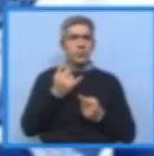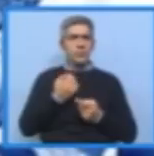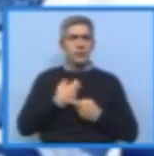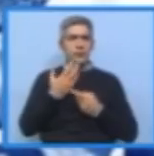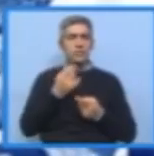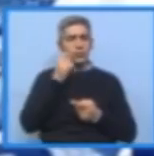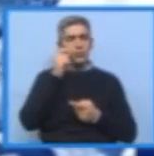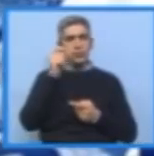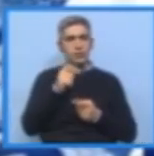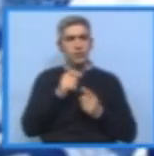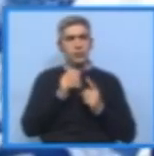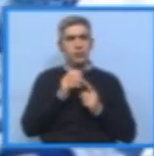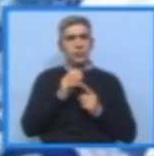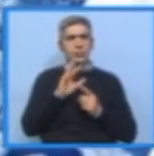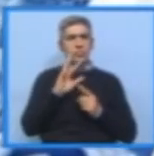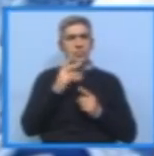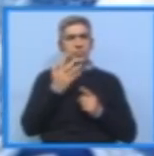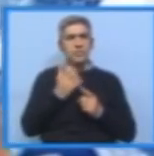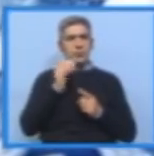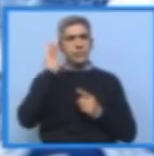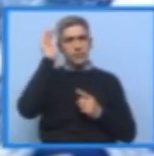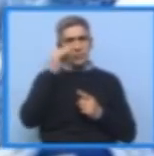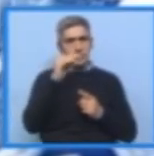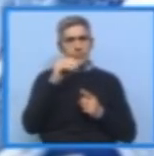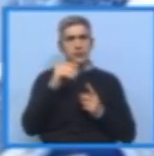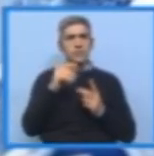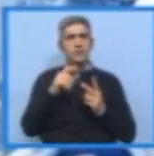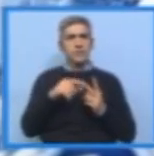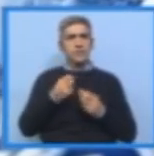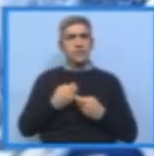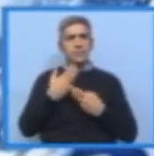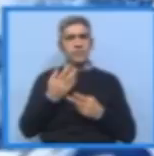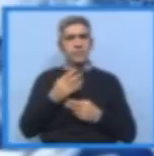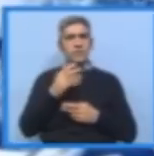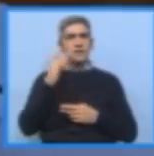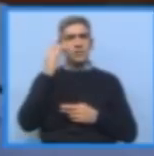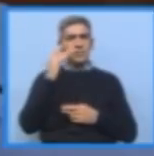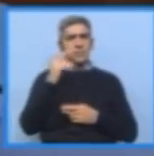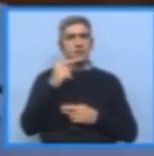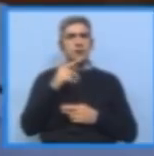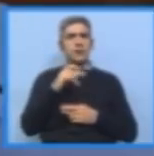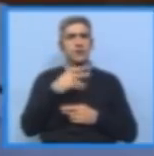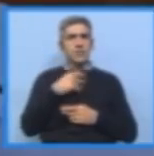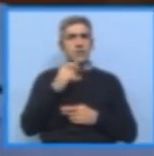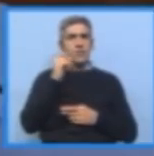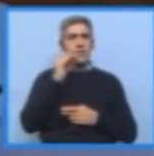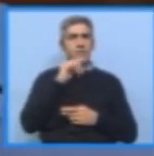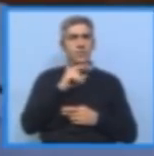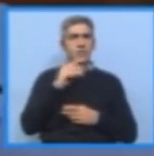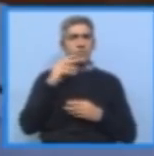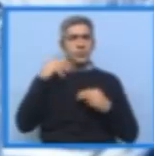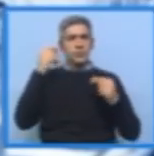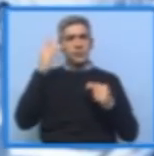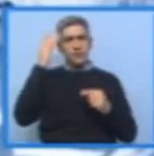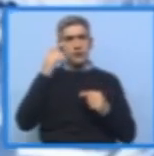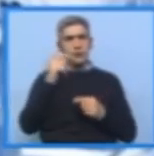Senhor, ao receber o batismo, e manifestação em Santíssima Trindade, Pai, Filho e Espírito Santo. Aliás, este Evangelho de